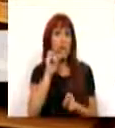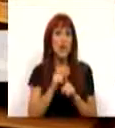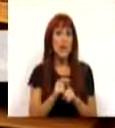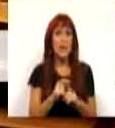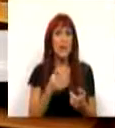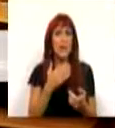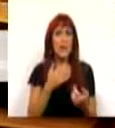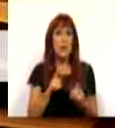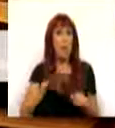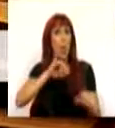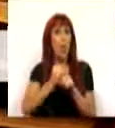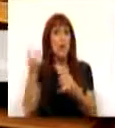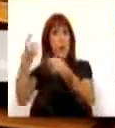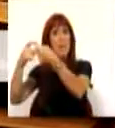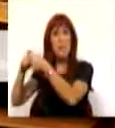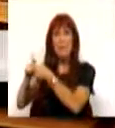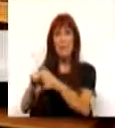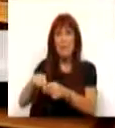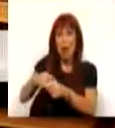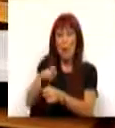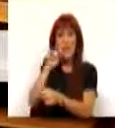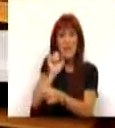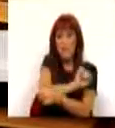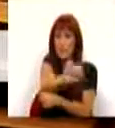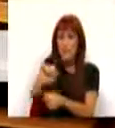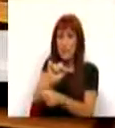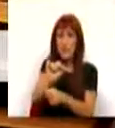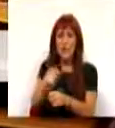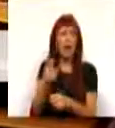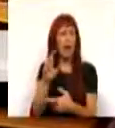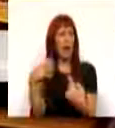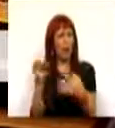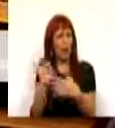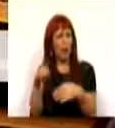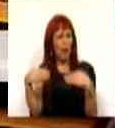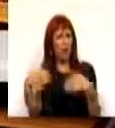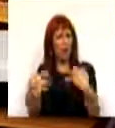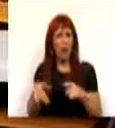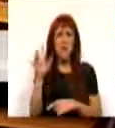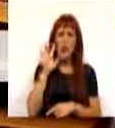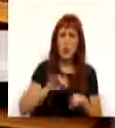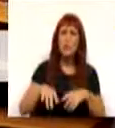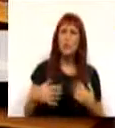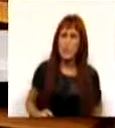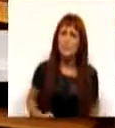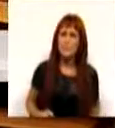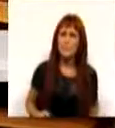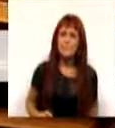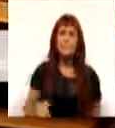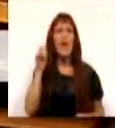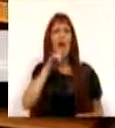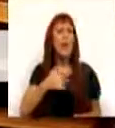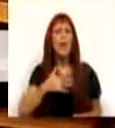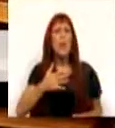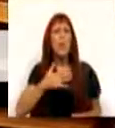depender em grande medida de outros aliados para a sua defesa. Ironia do destino, senhoras e senhores deputados. Quem não